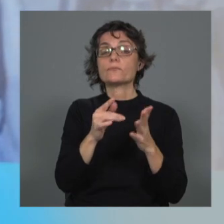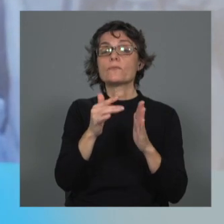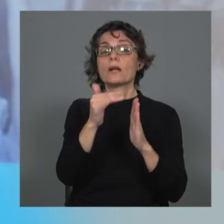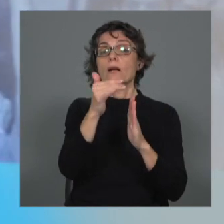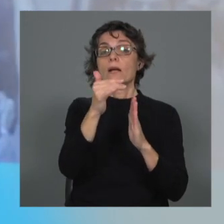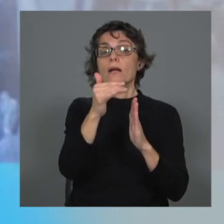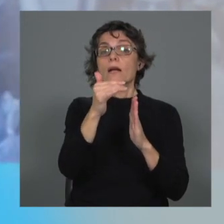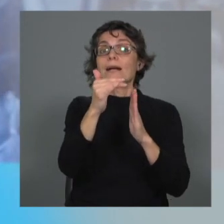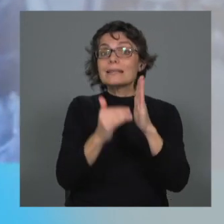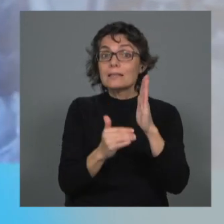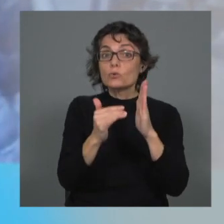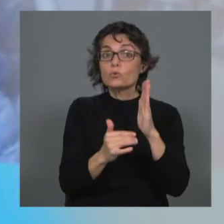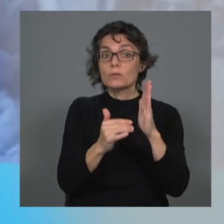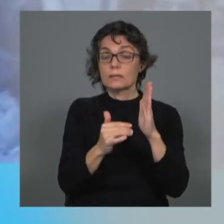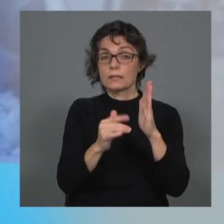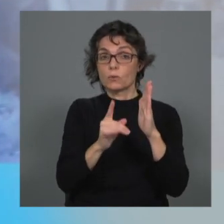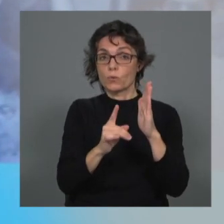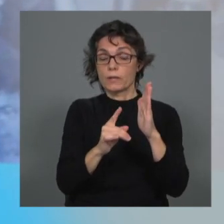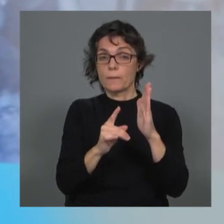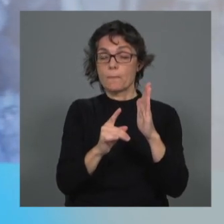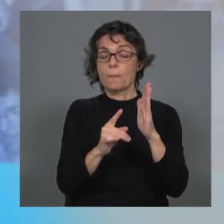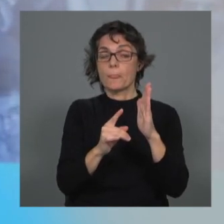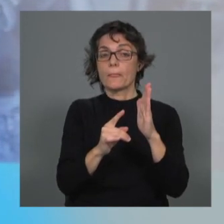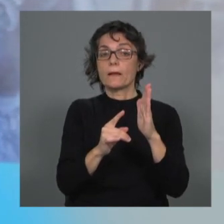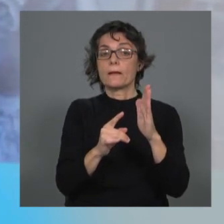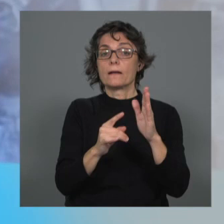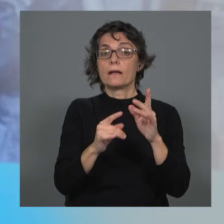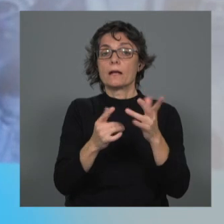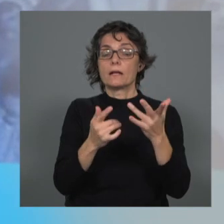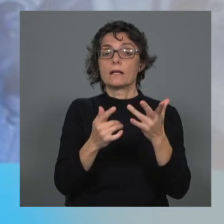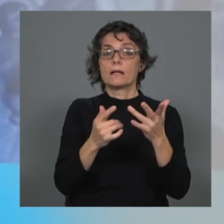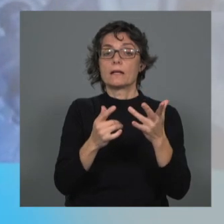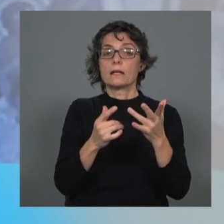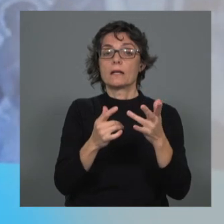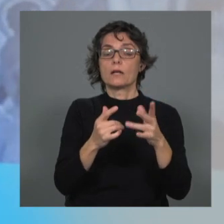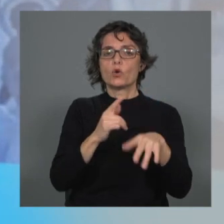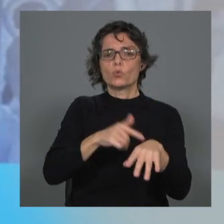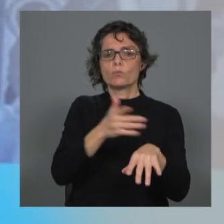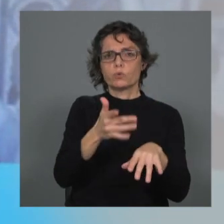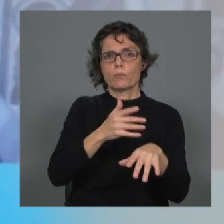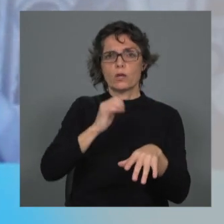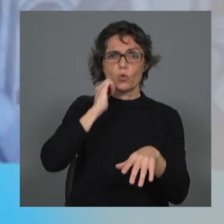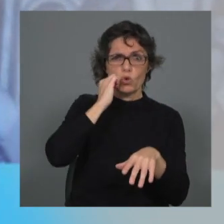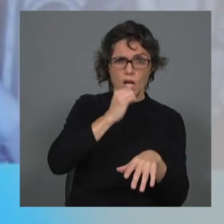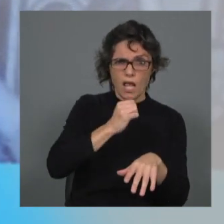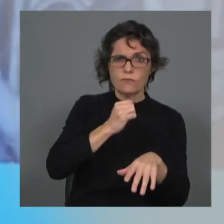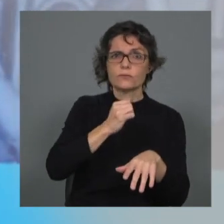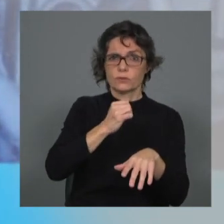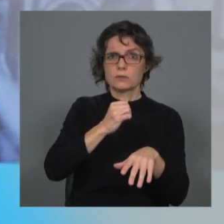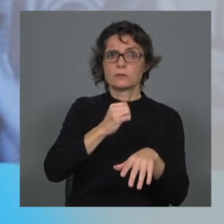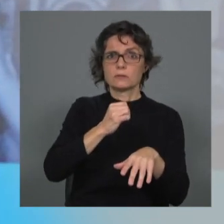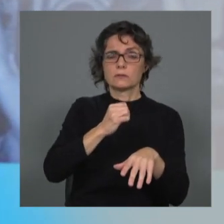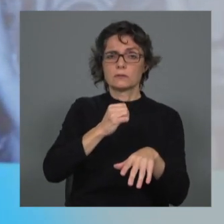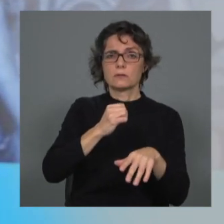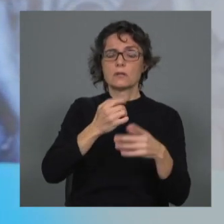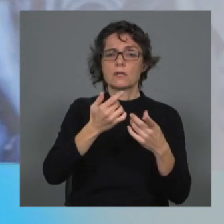muito mortais neste tipo de temporais, de efeitos naturais, e graças